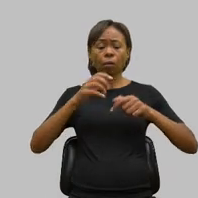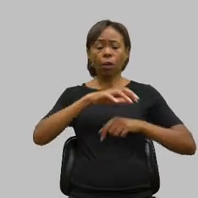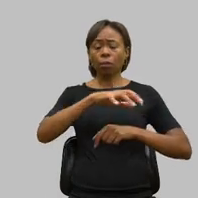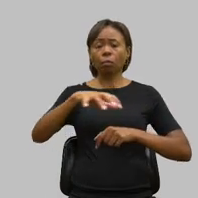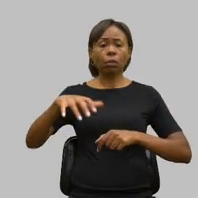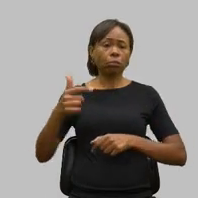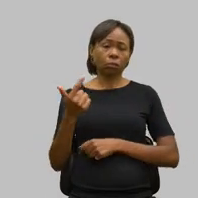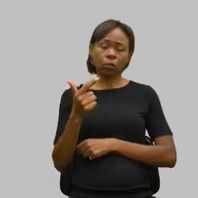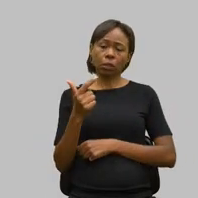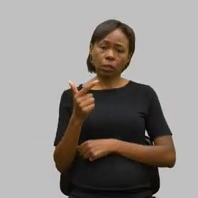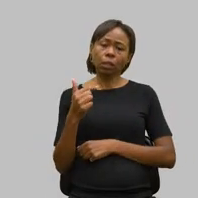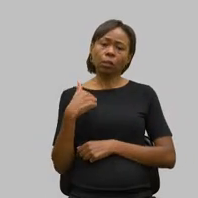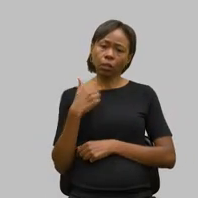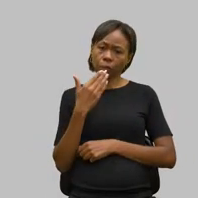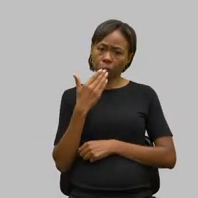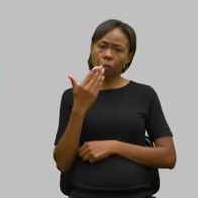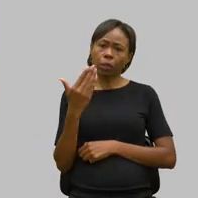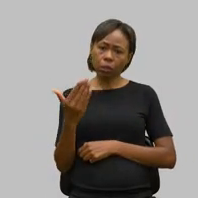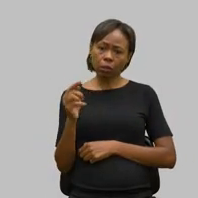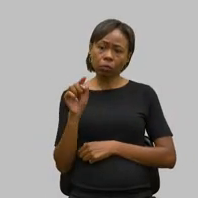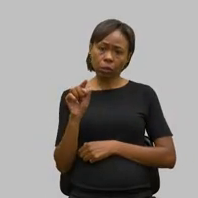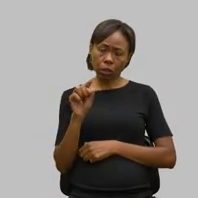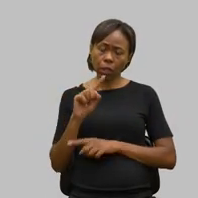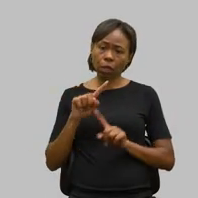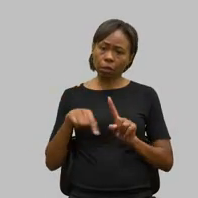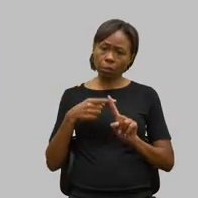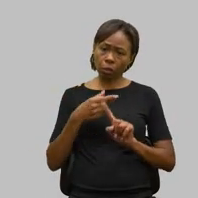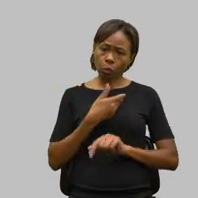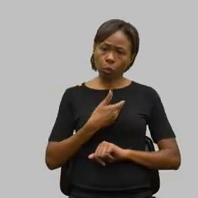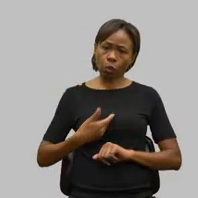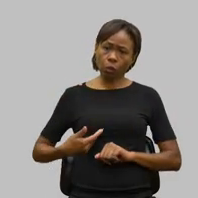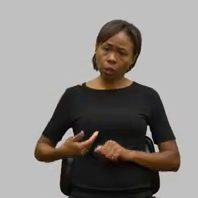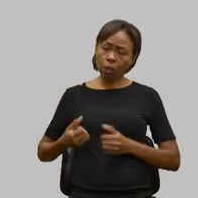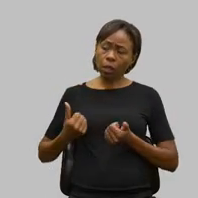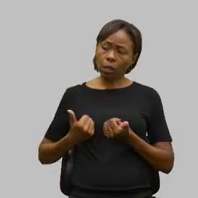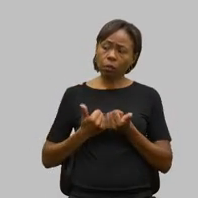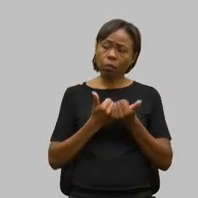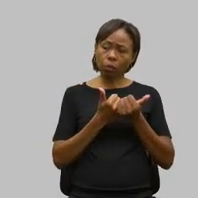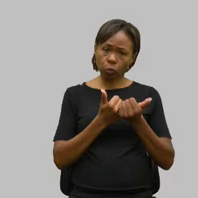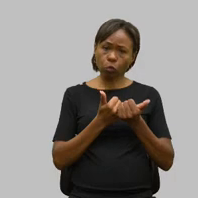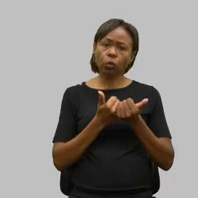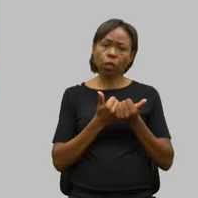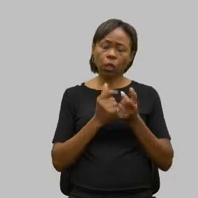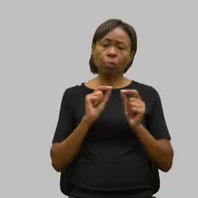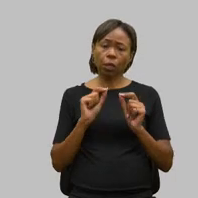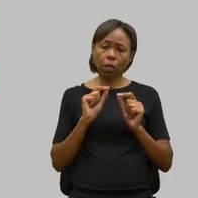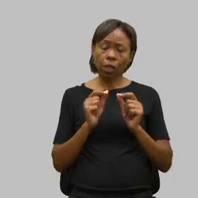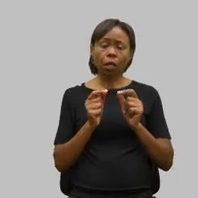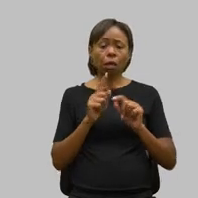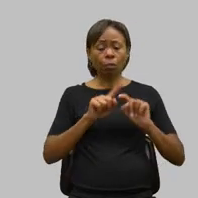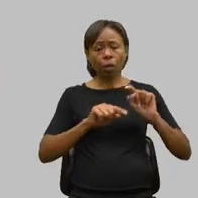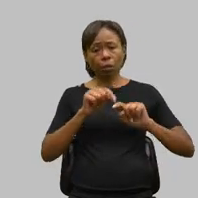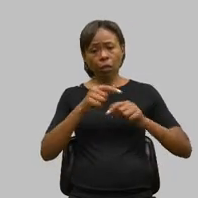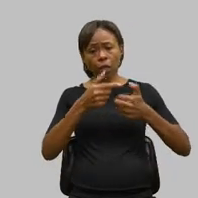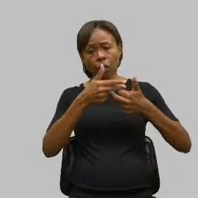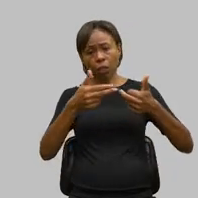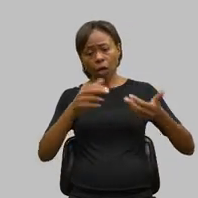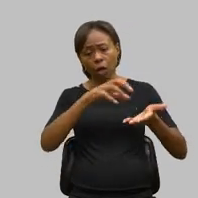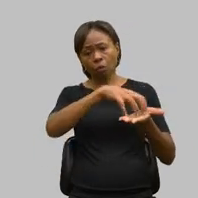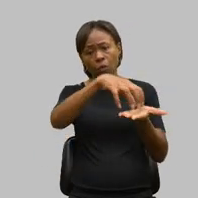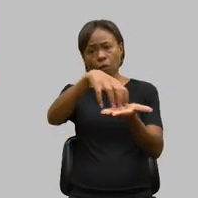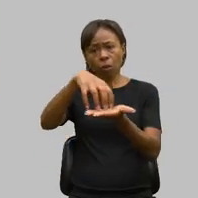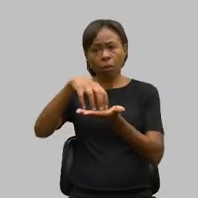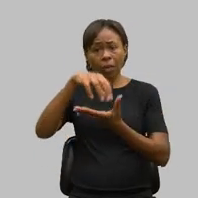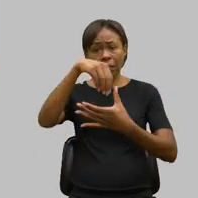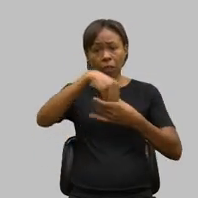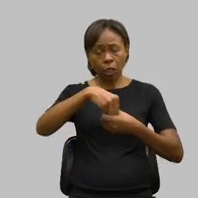solicitação para que você e o Estado contribuam para equipar aquele hospital, para que ele venha atender a